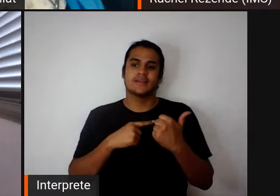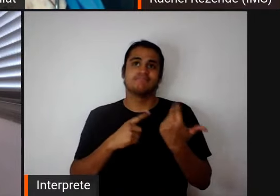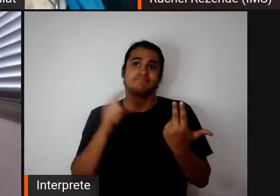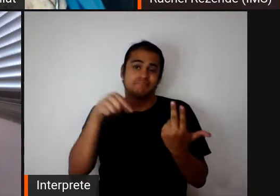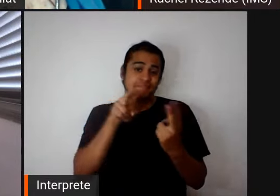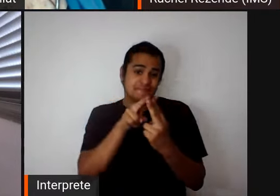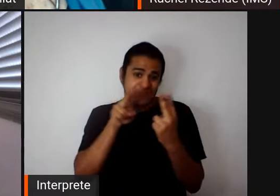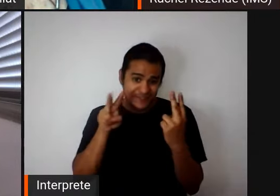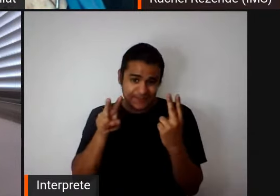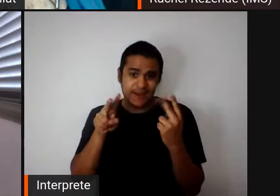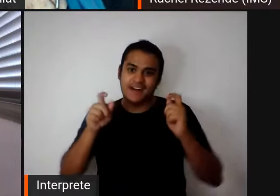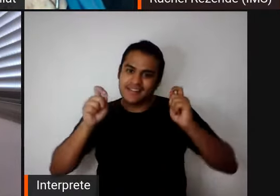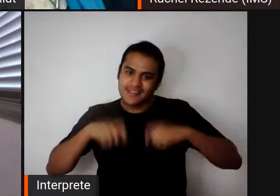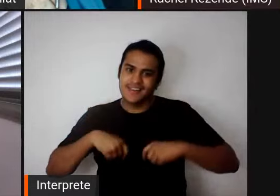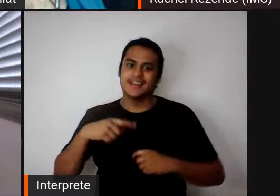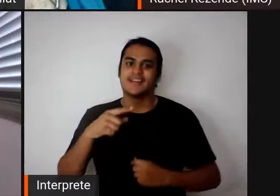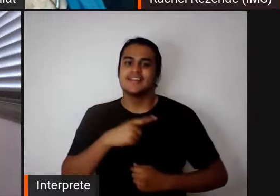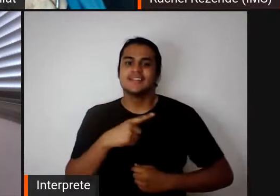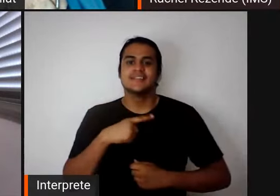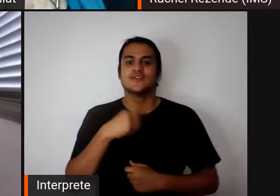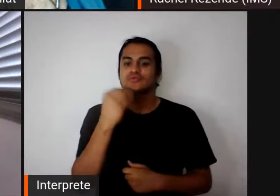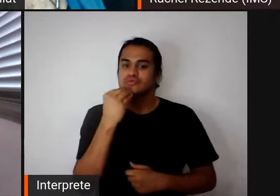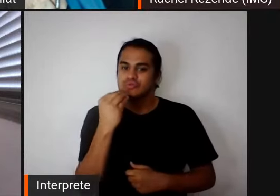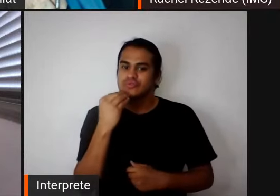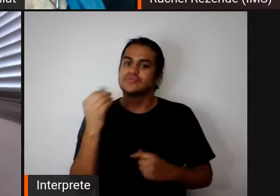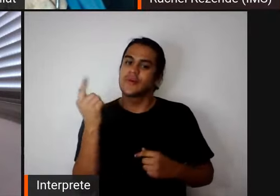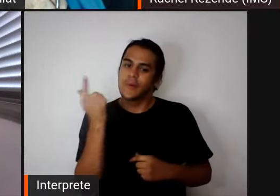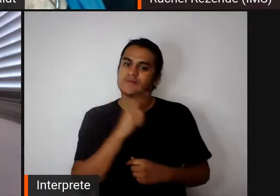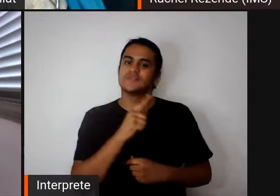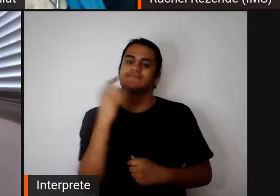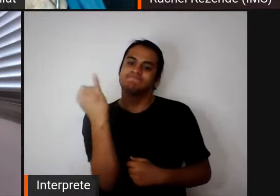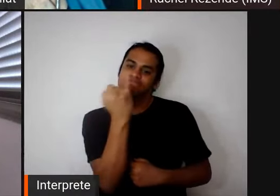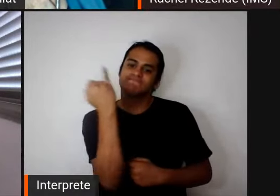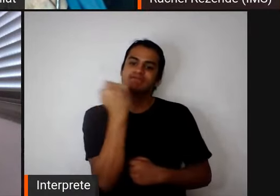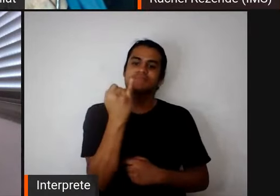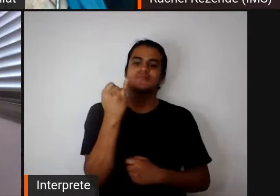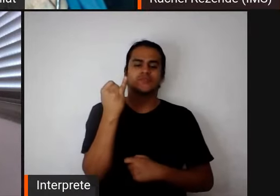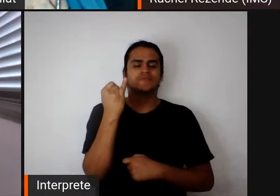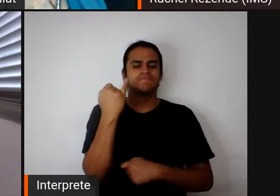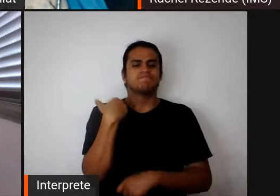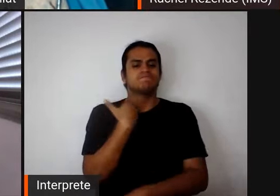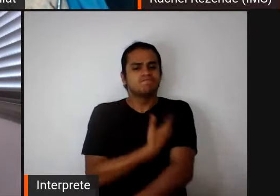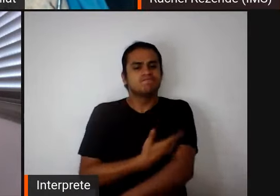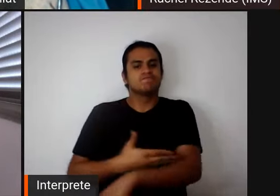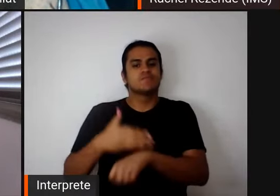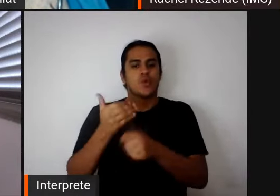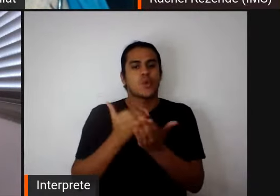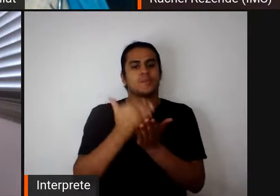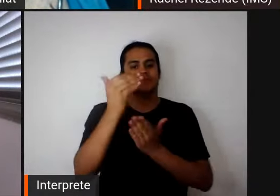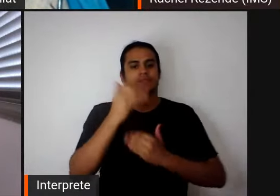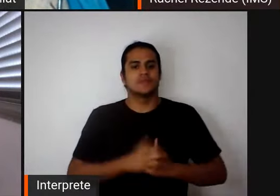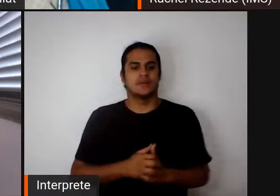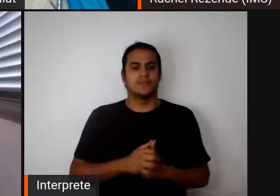disponível e que é super importante cada vez mais praticarmos. Né? Bem,